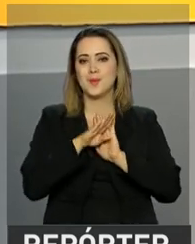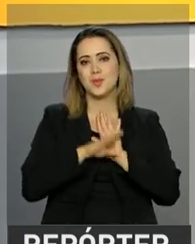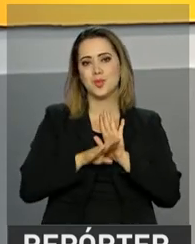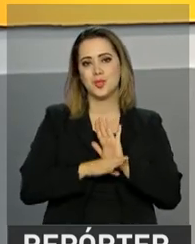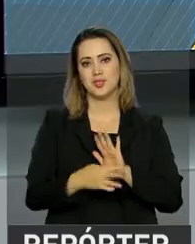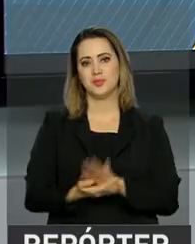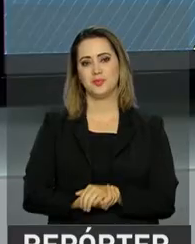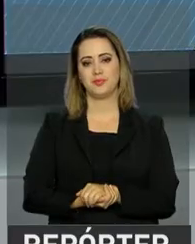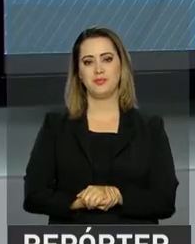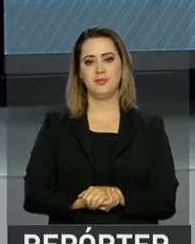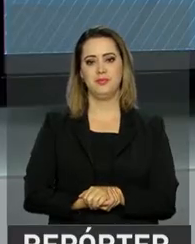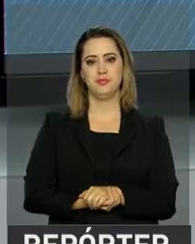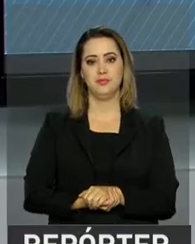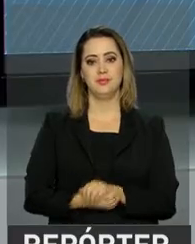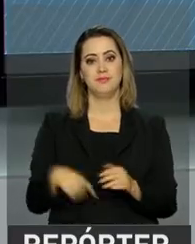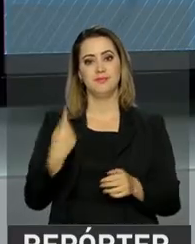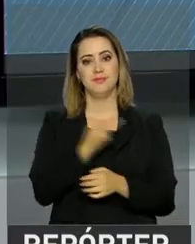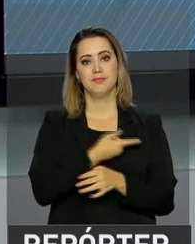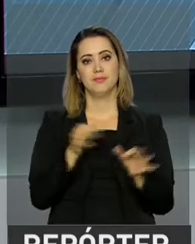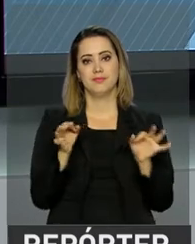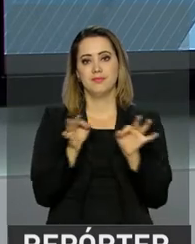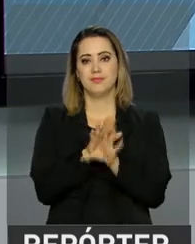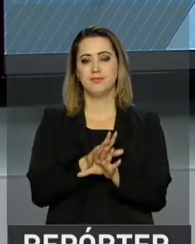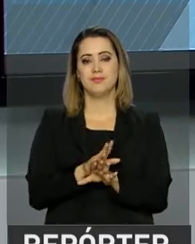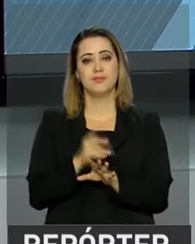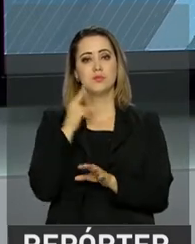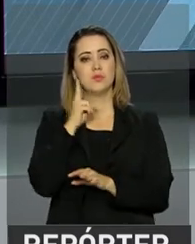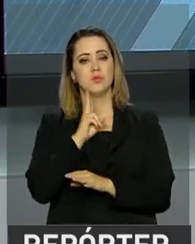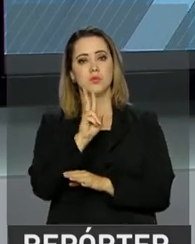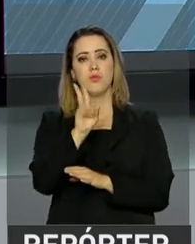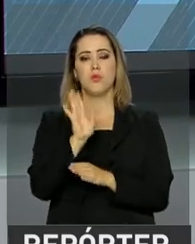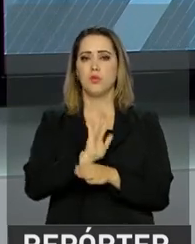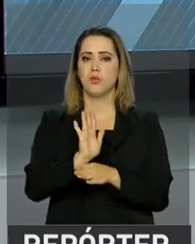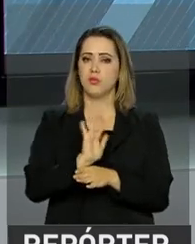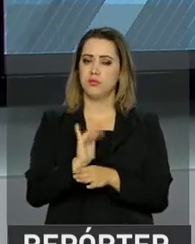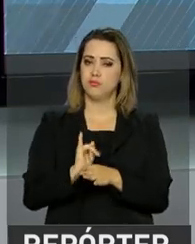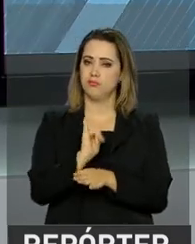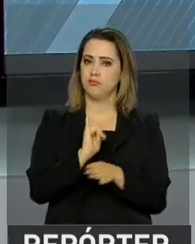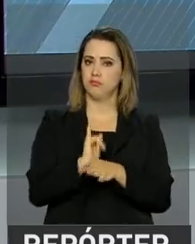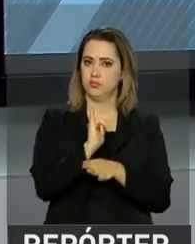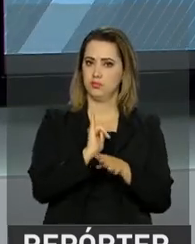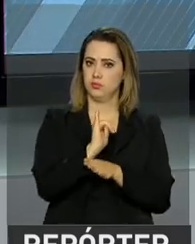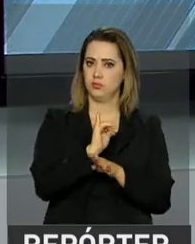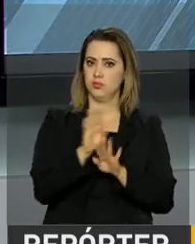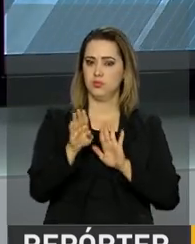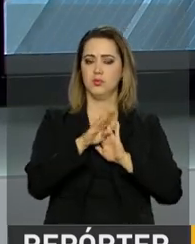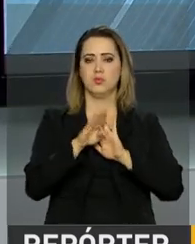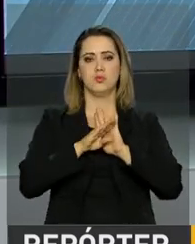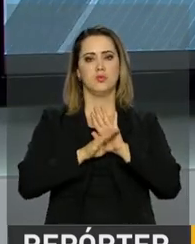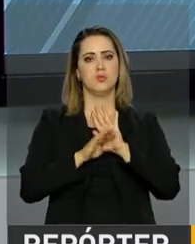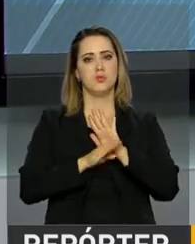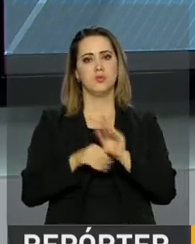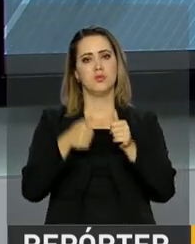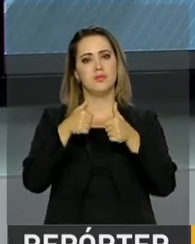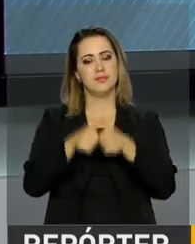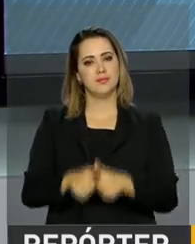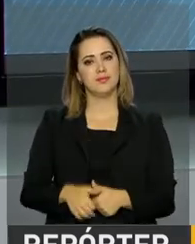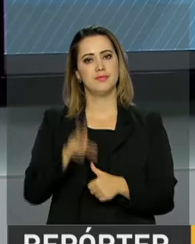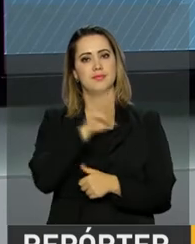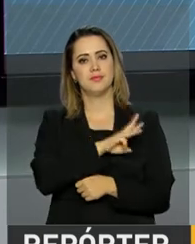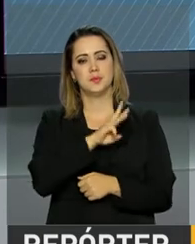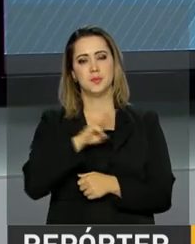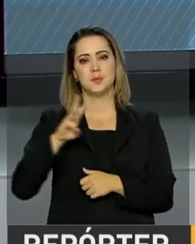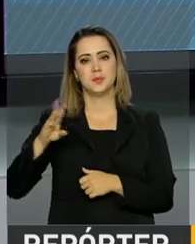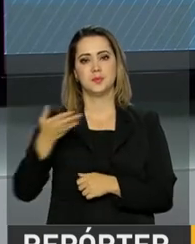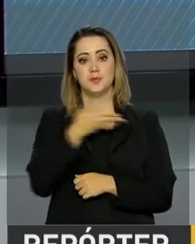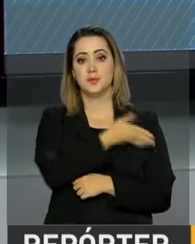projetos. E o Repórter NBR fica por aqui. Você pode rever as reportagens no YouTube e toda a nossa